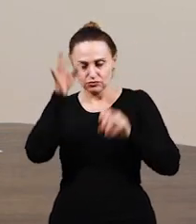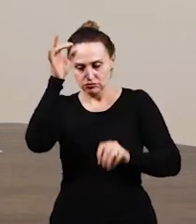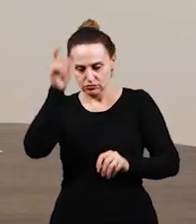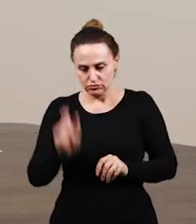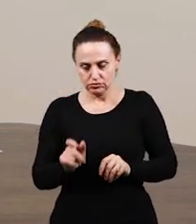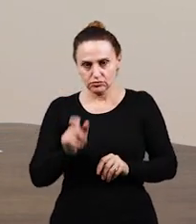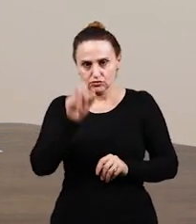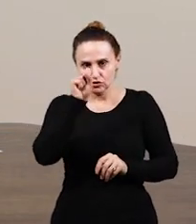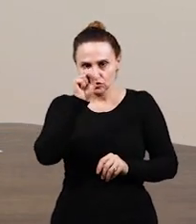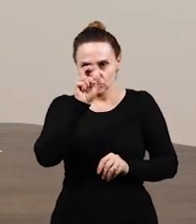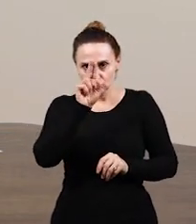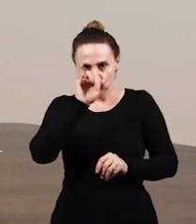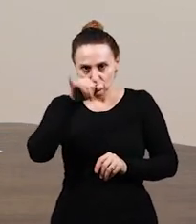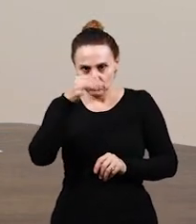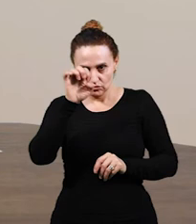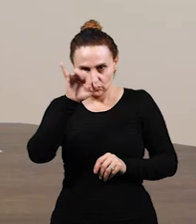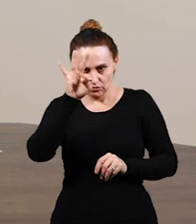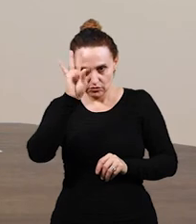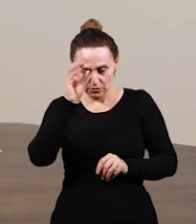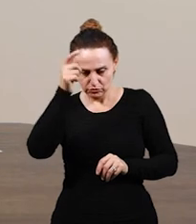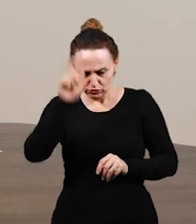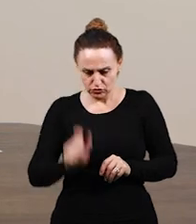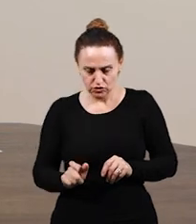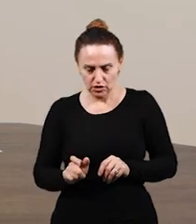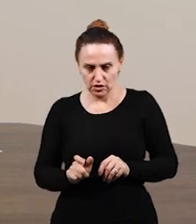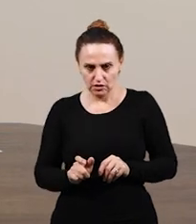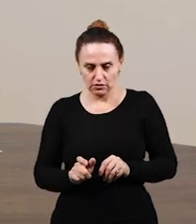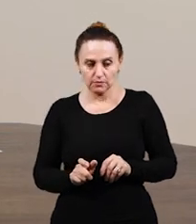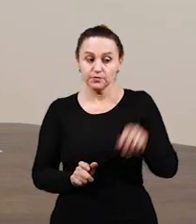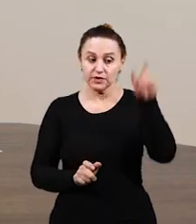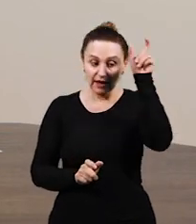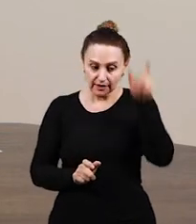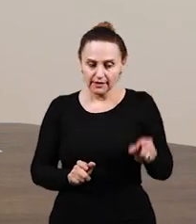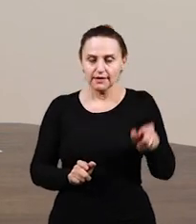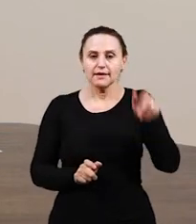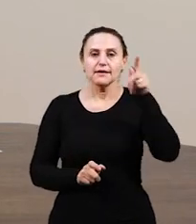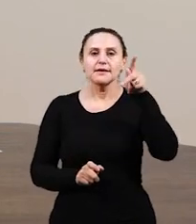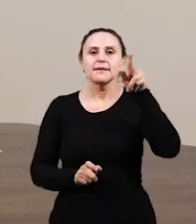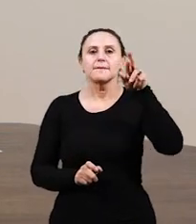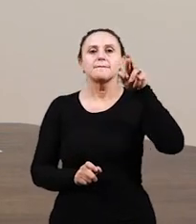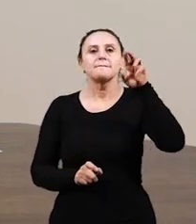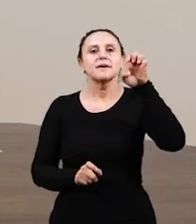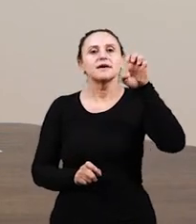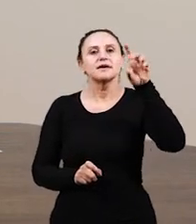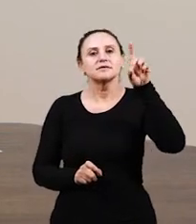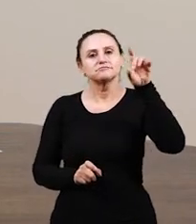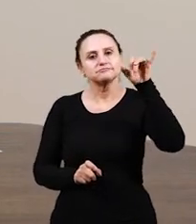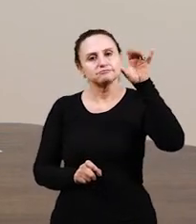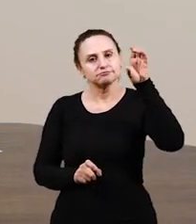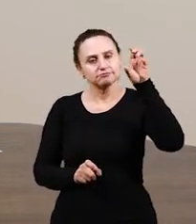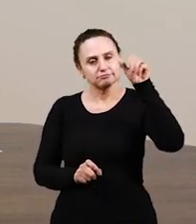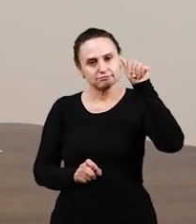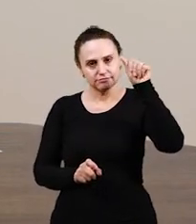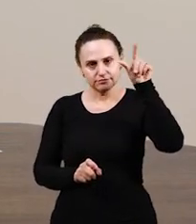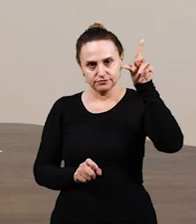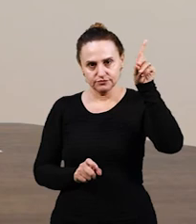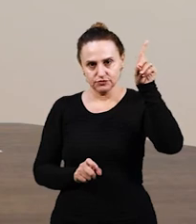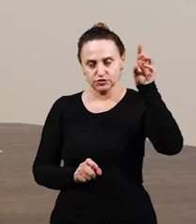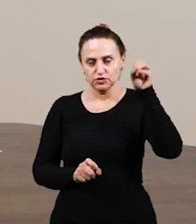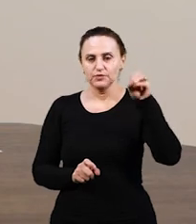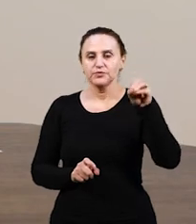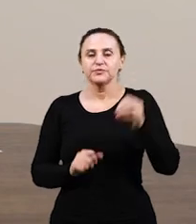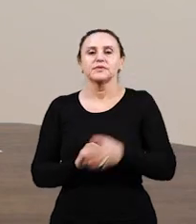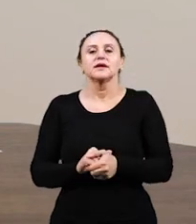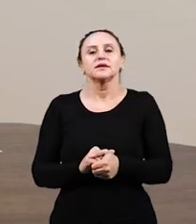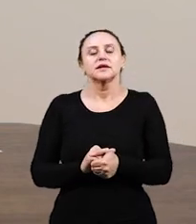veio comigo né eu vou a partir dessa regra gerar um número infinito de outras frases então daí o nome